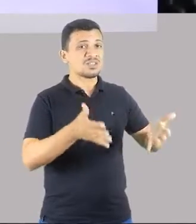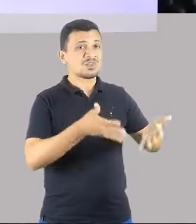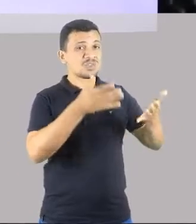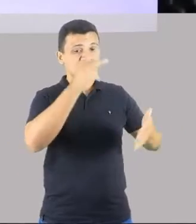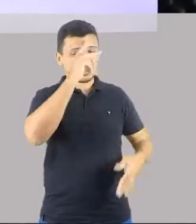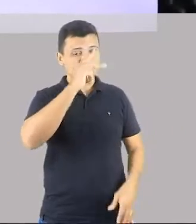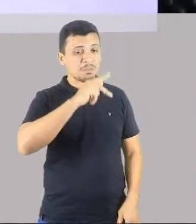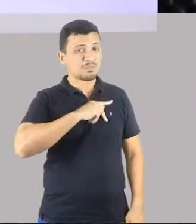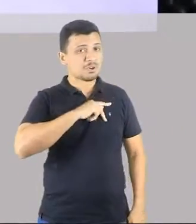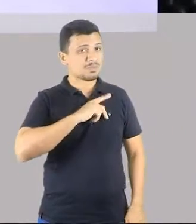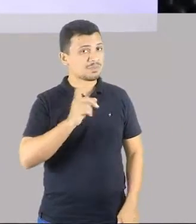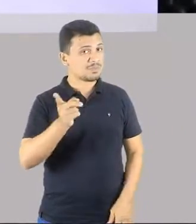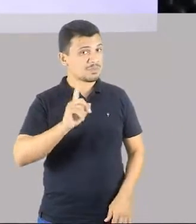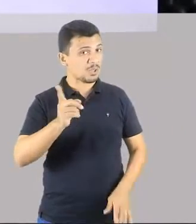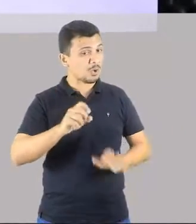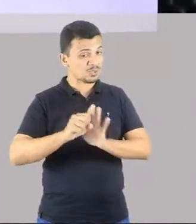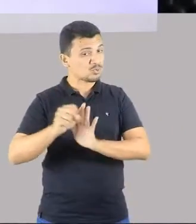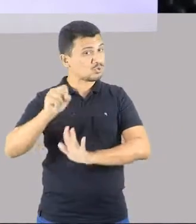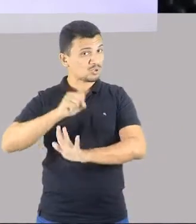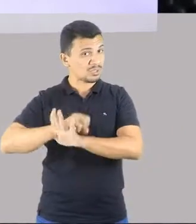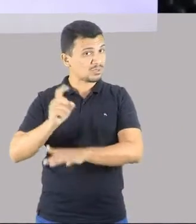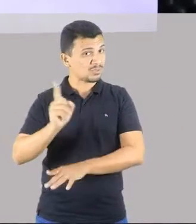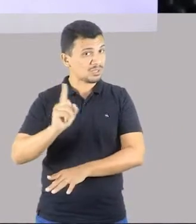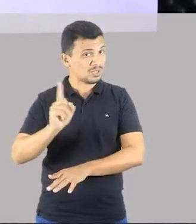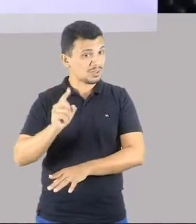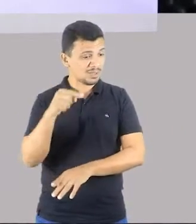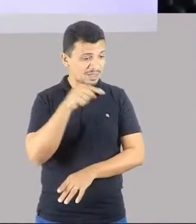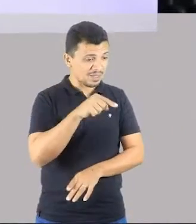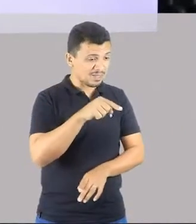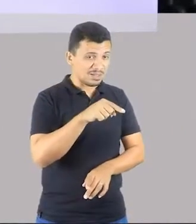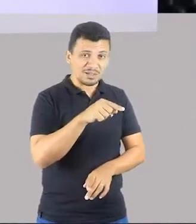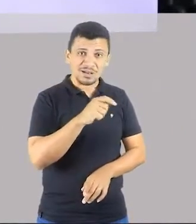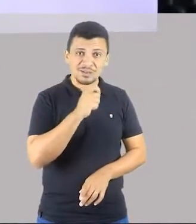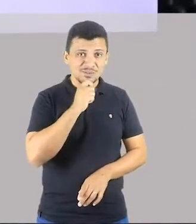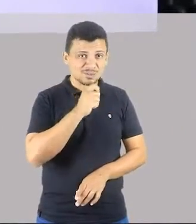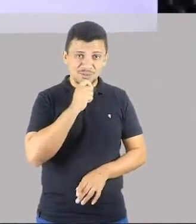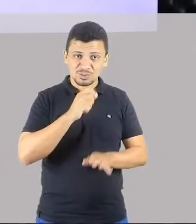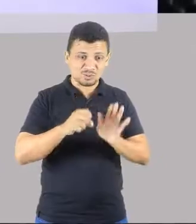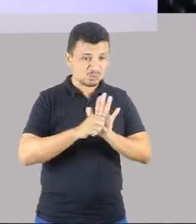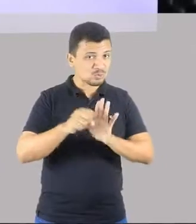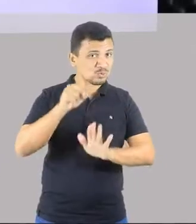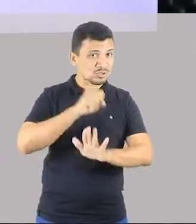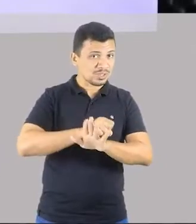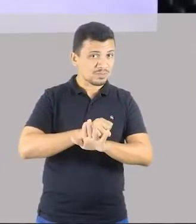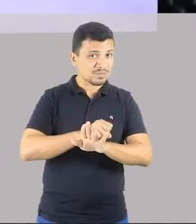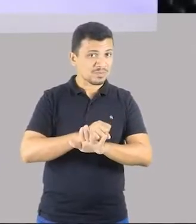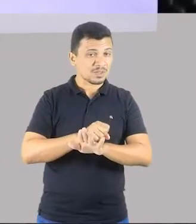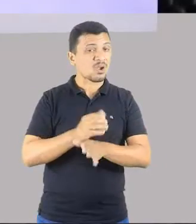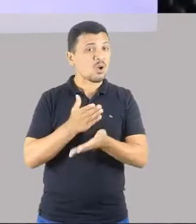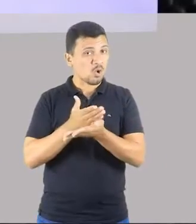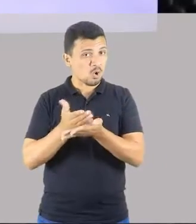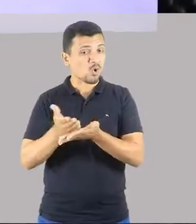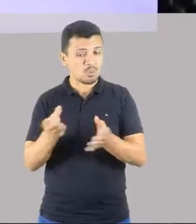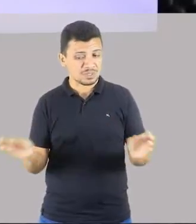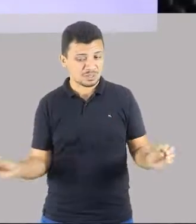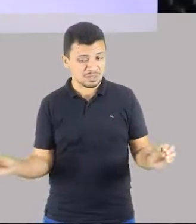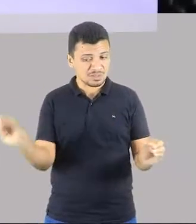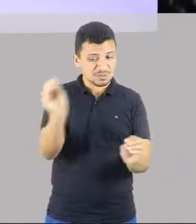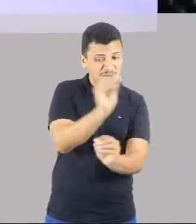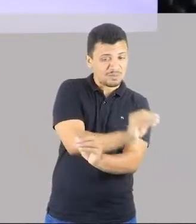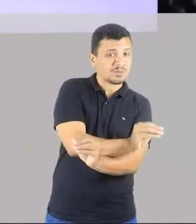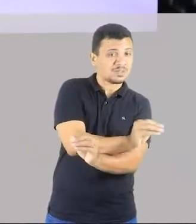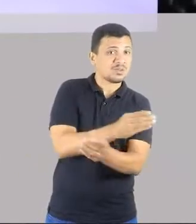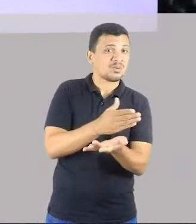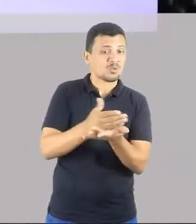é o sujeito. Se essa oração não é o sujeito, se essa estrutura, aliás, não é o sujeito, eu já comecei com uma inversão. Então, se eu começo